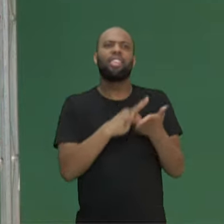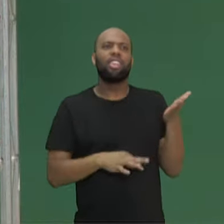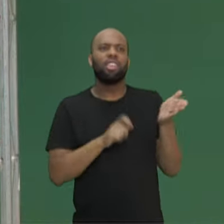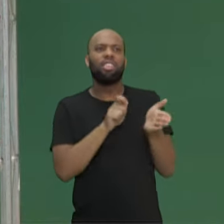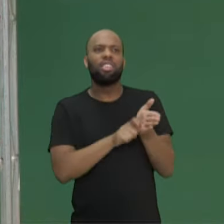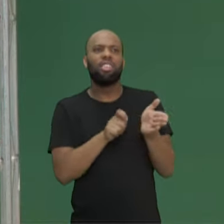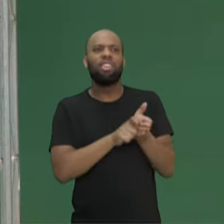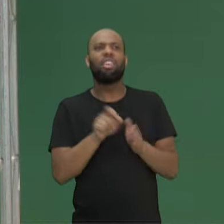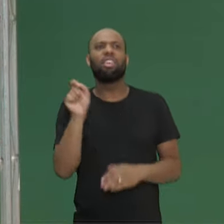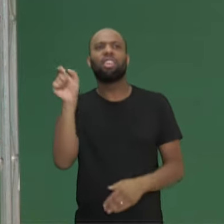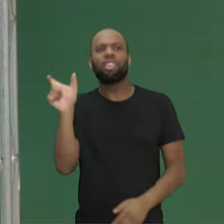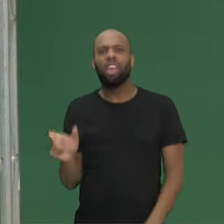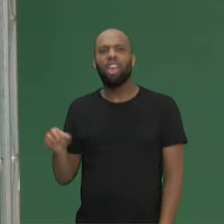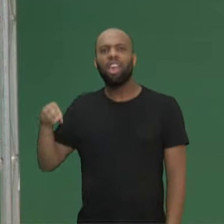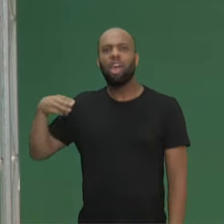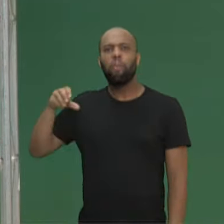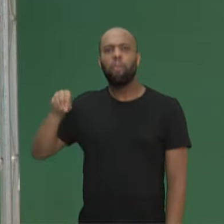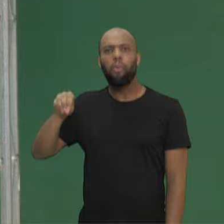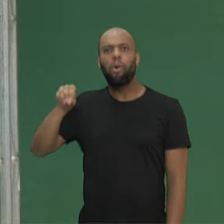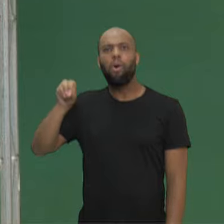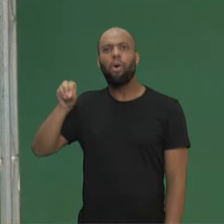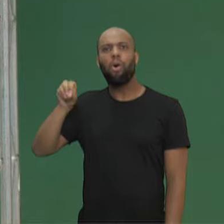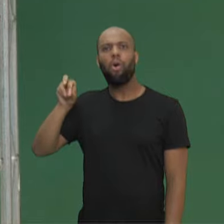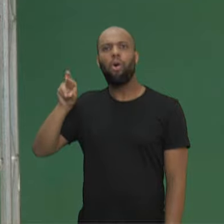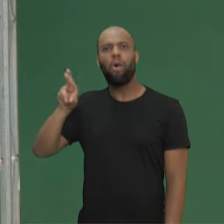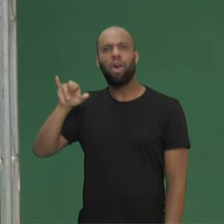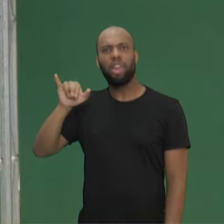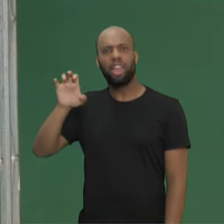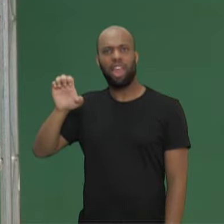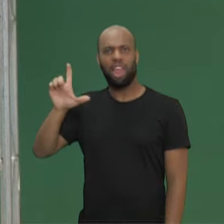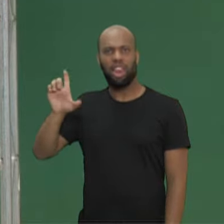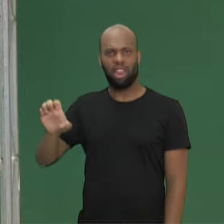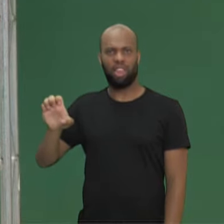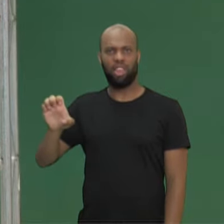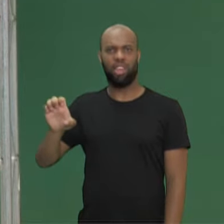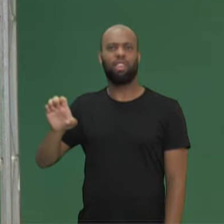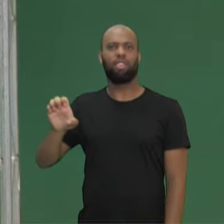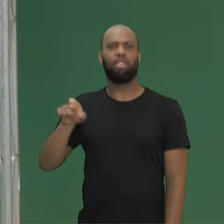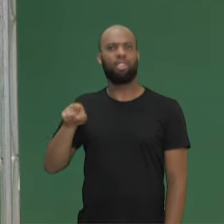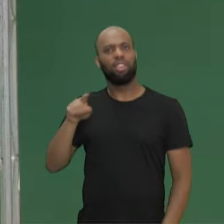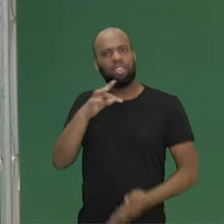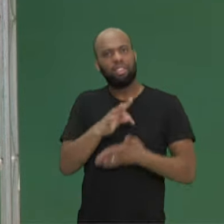tá? Então, se quiserem pesquisar Molière, esse texto é muito divertido.